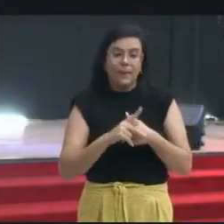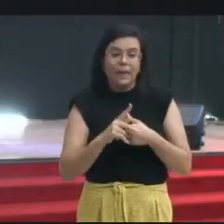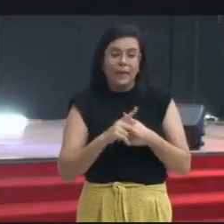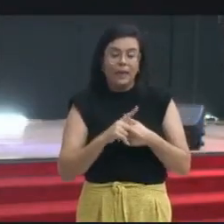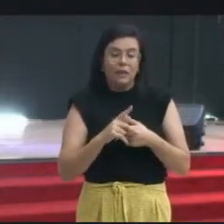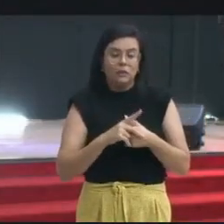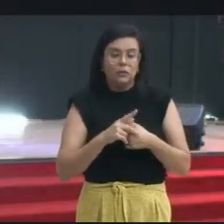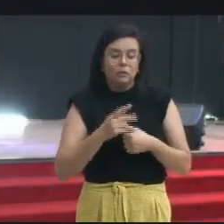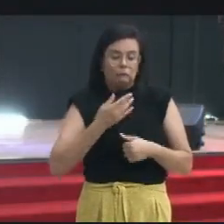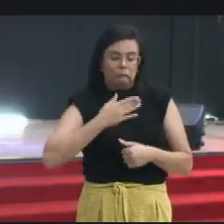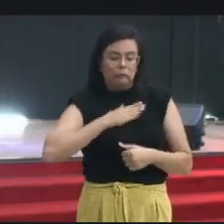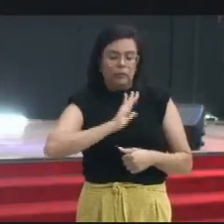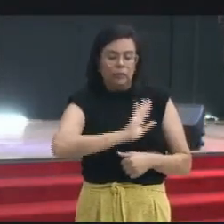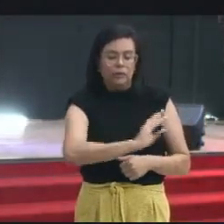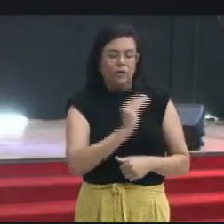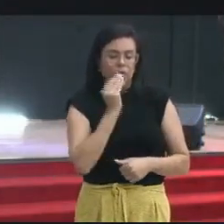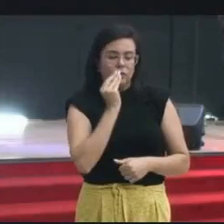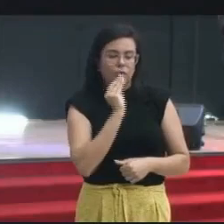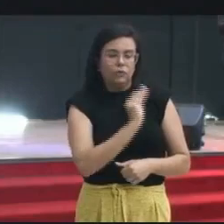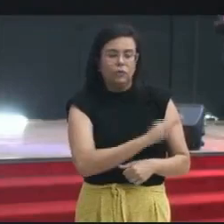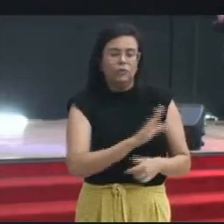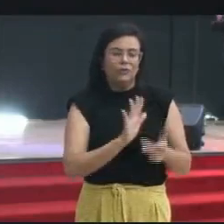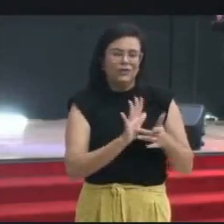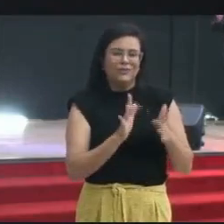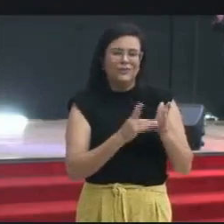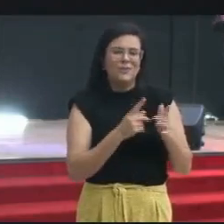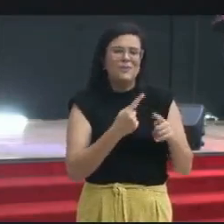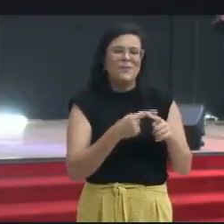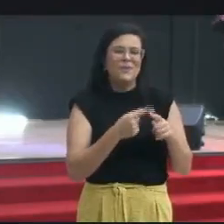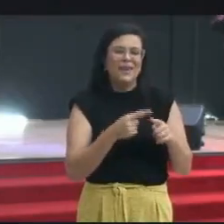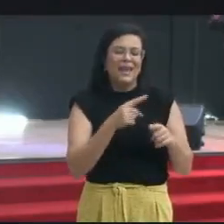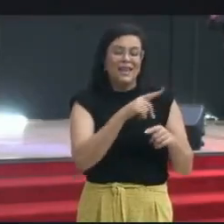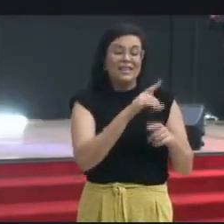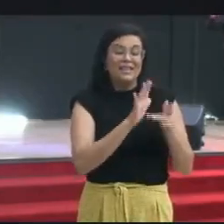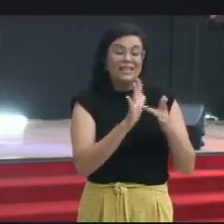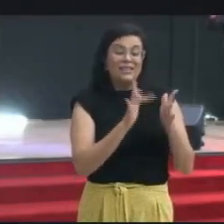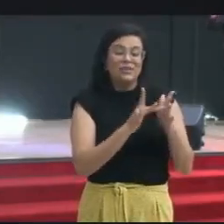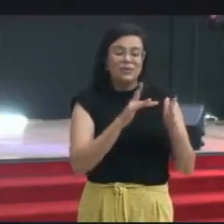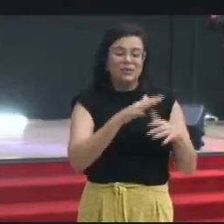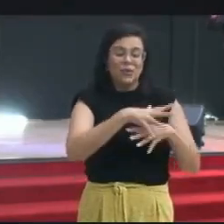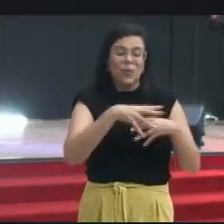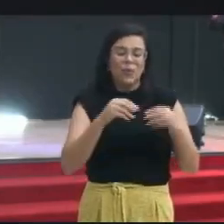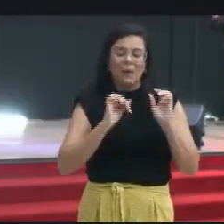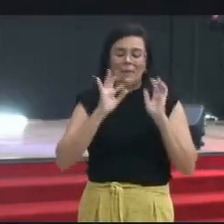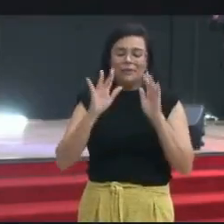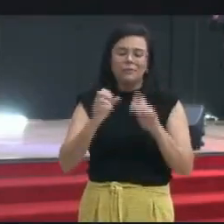dele. Mas isso são as más línguas, porque sogra é uma bênção.